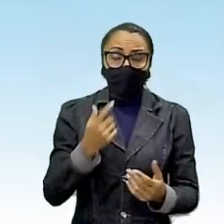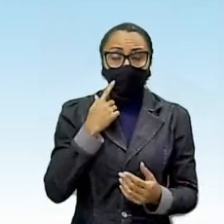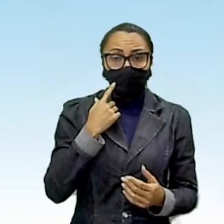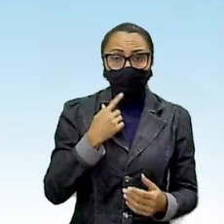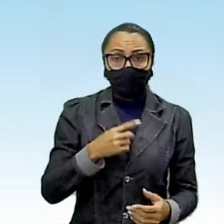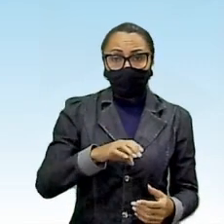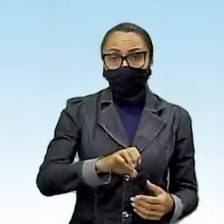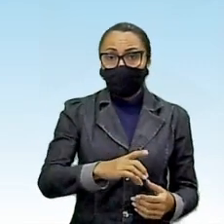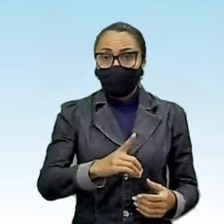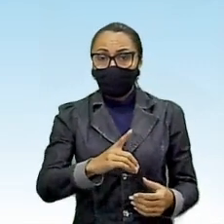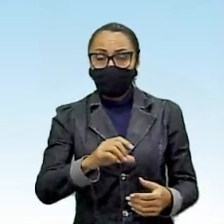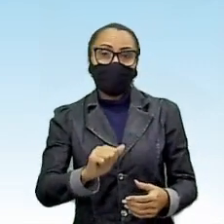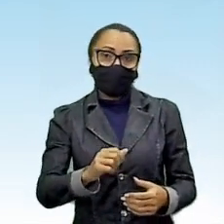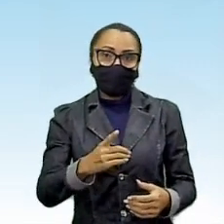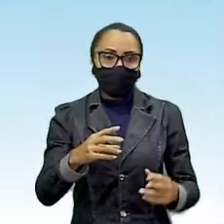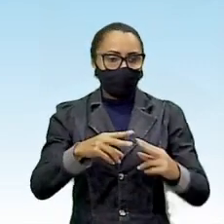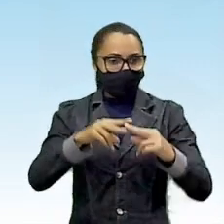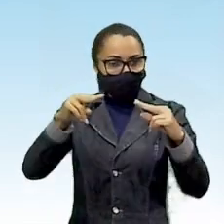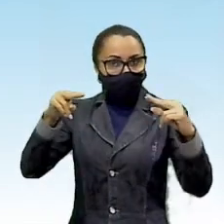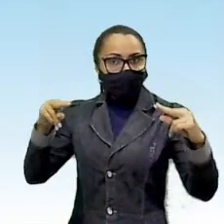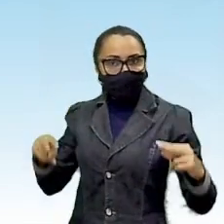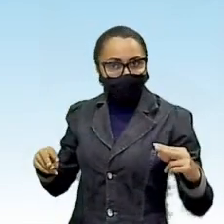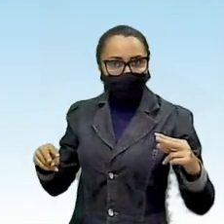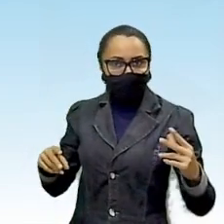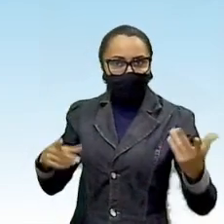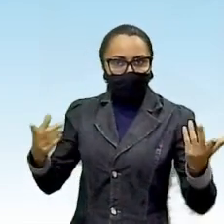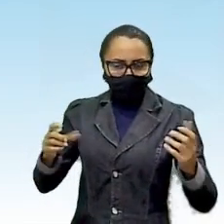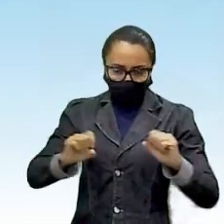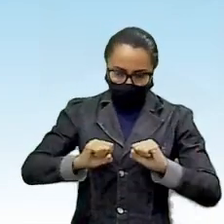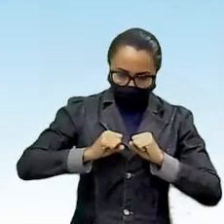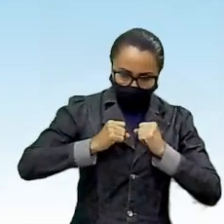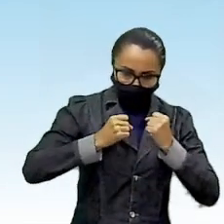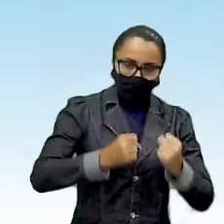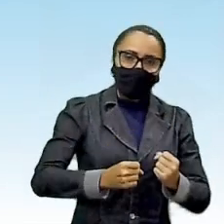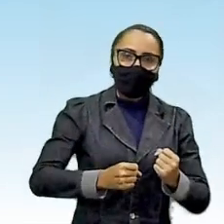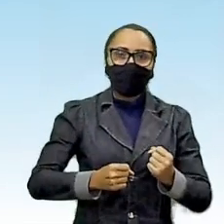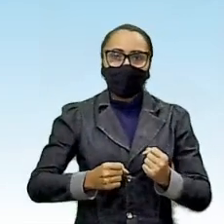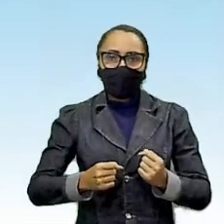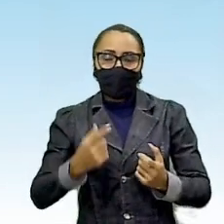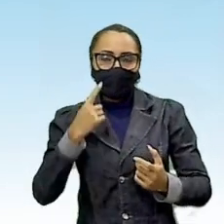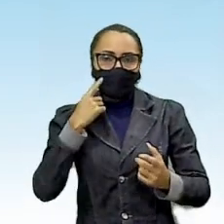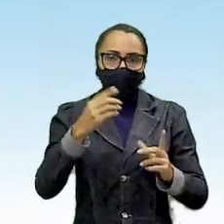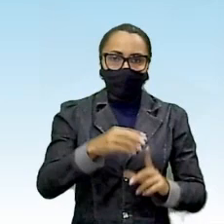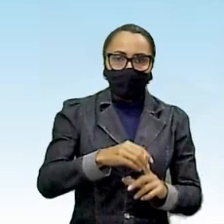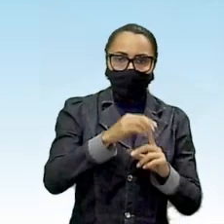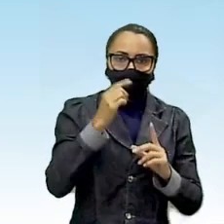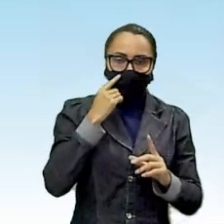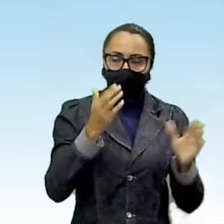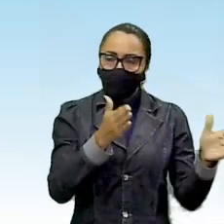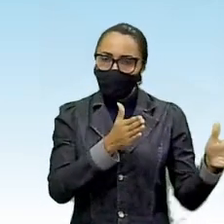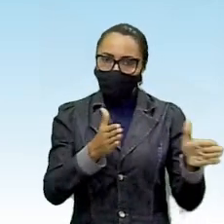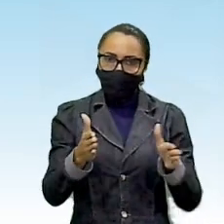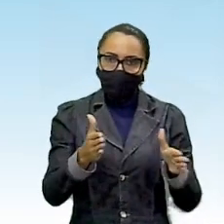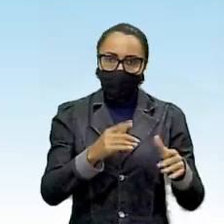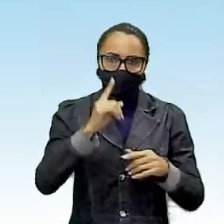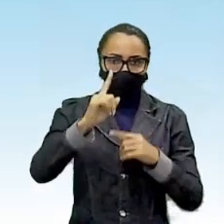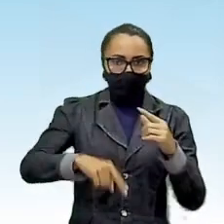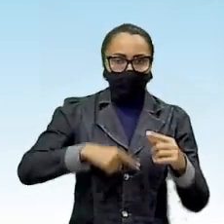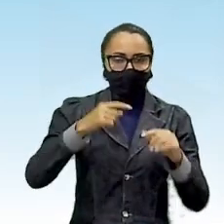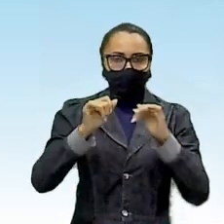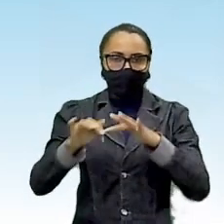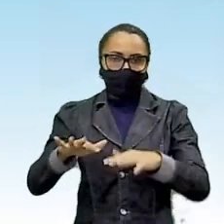agora. Então, a EAD tomando força, né, mais uma vez, principalmente nesses momentos